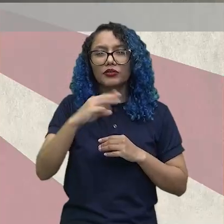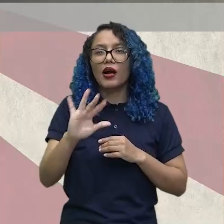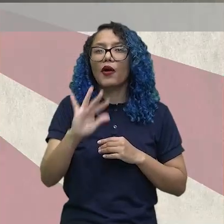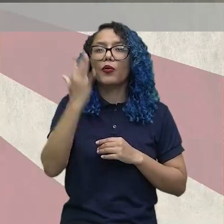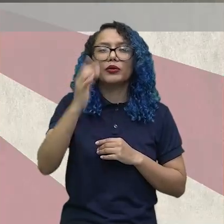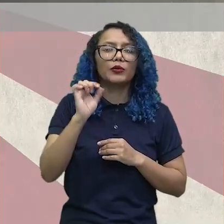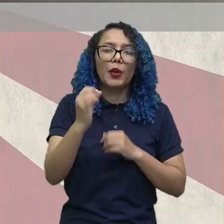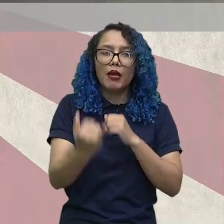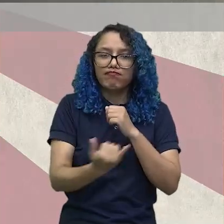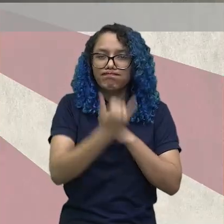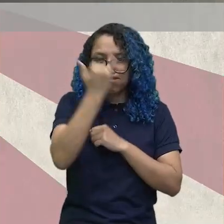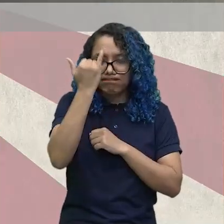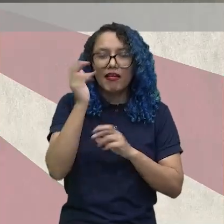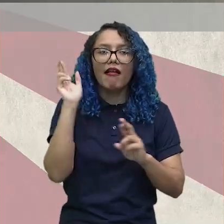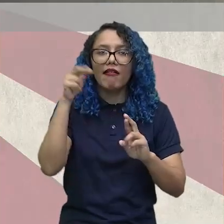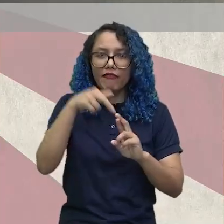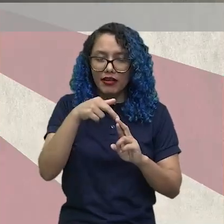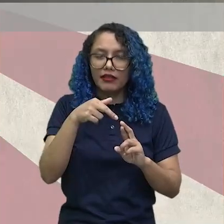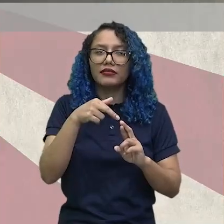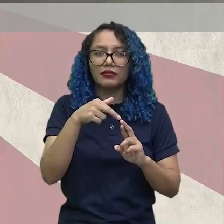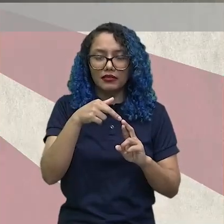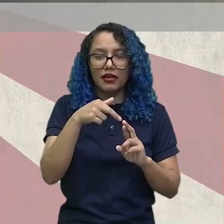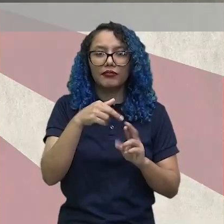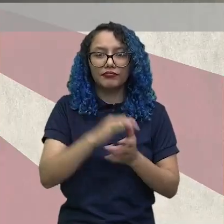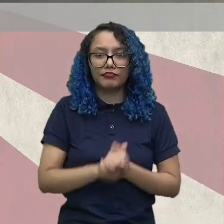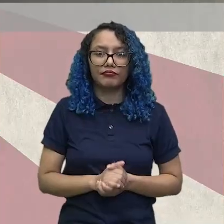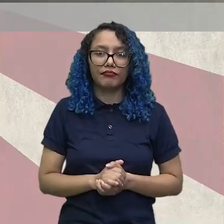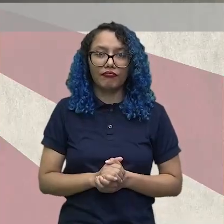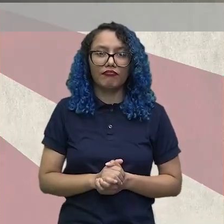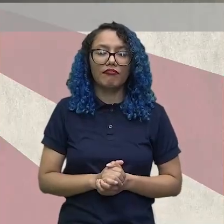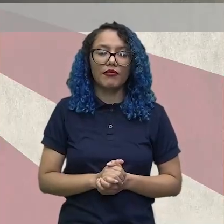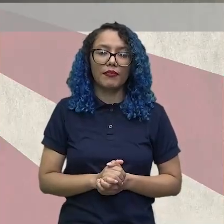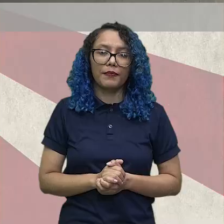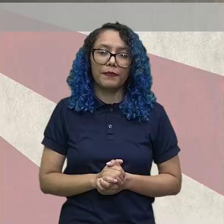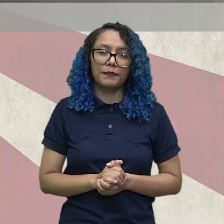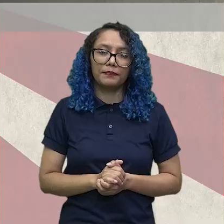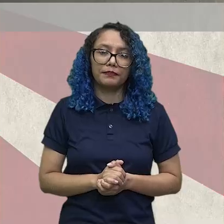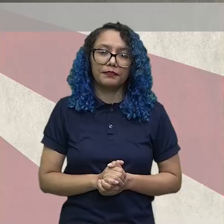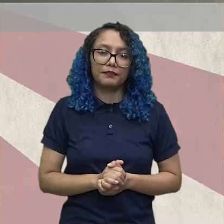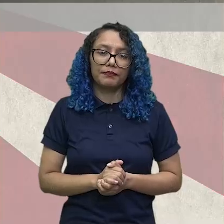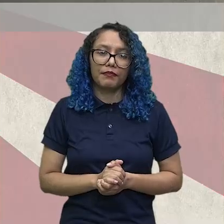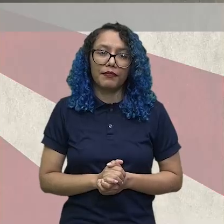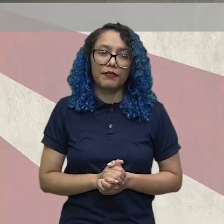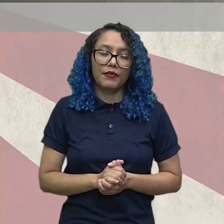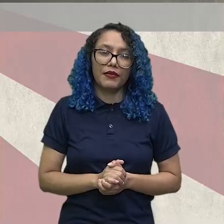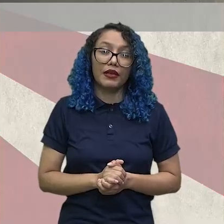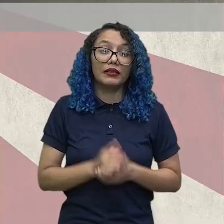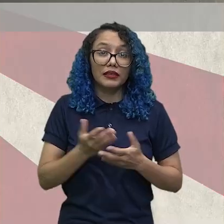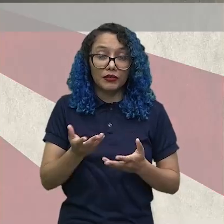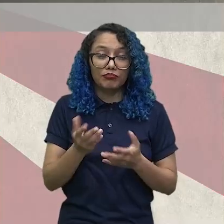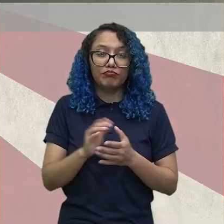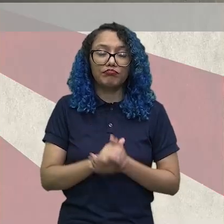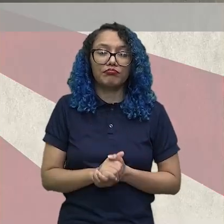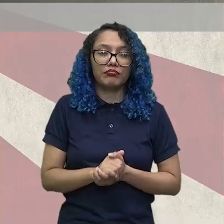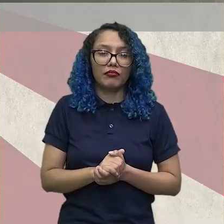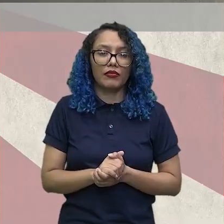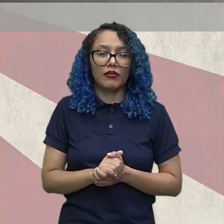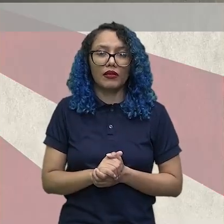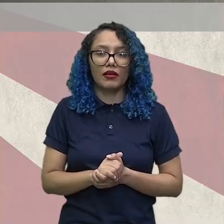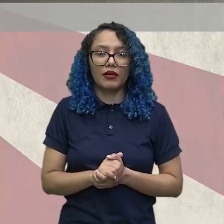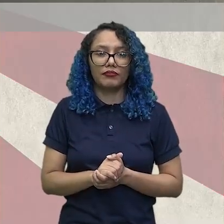desse. Dessa forma, essa tragédia também é uma forma de nós enxergarmos o circo como